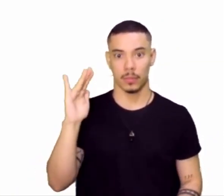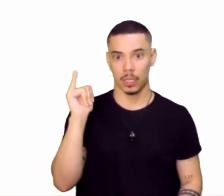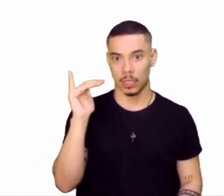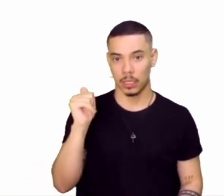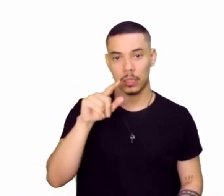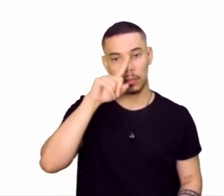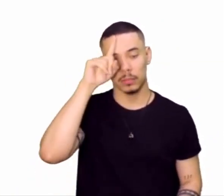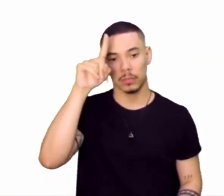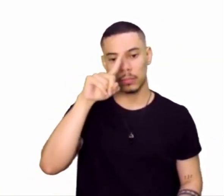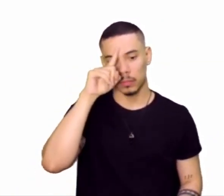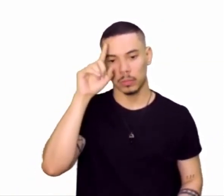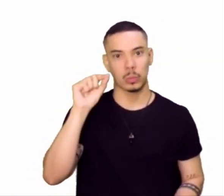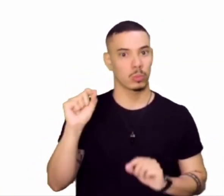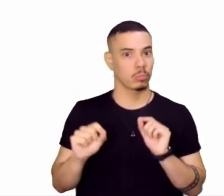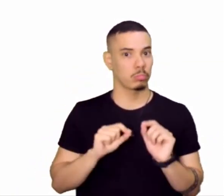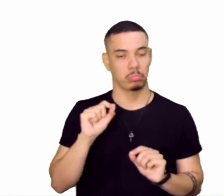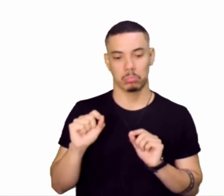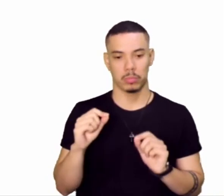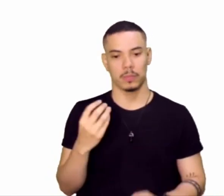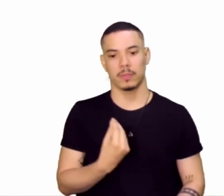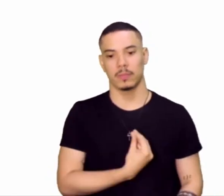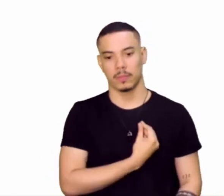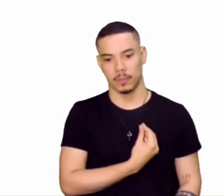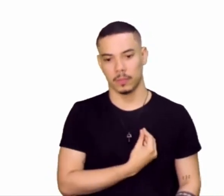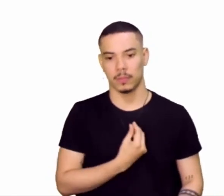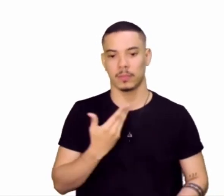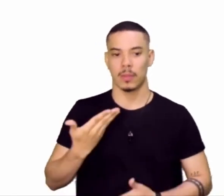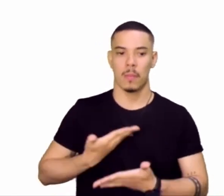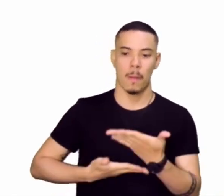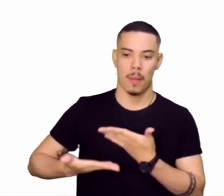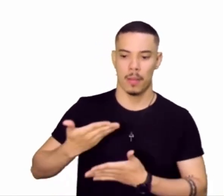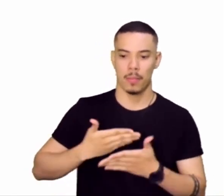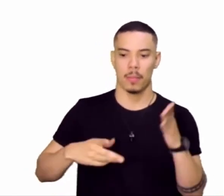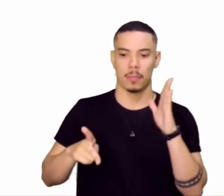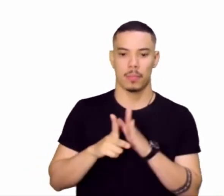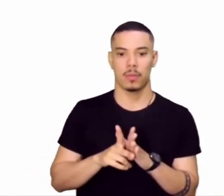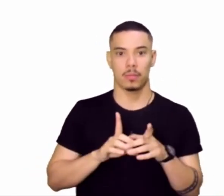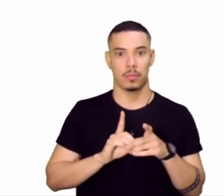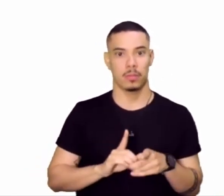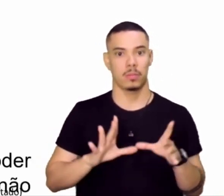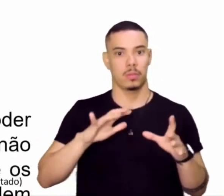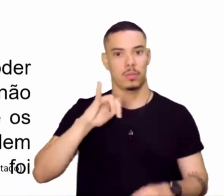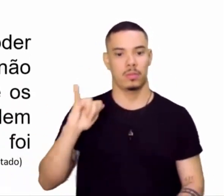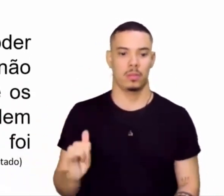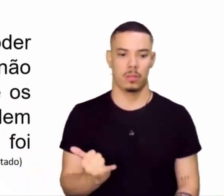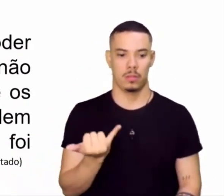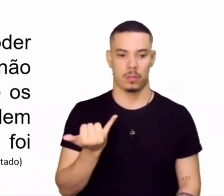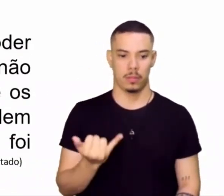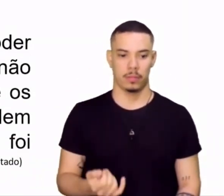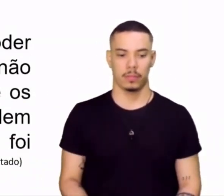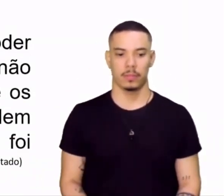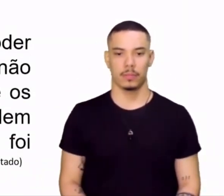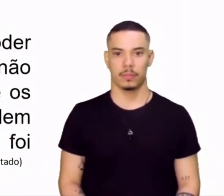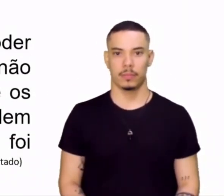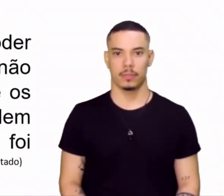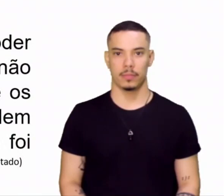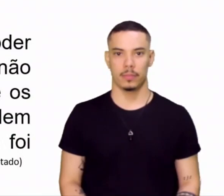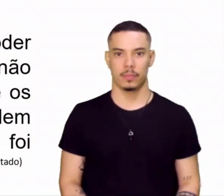ideia é? Viver e buscar a democracia. Vestir essa camisa, ok?